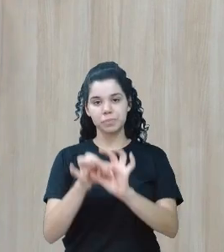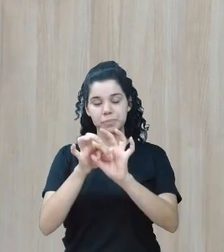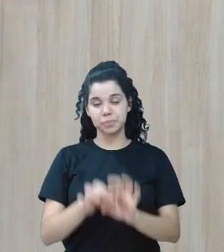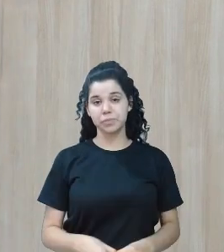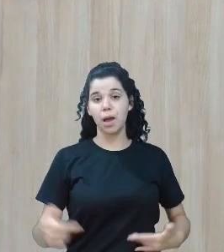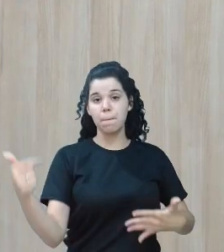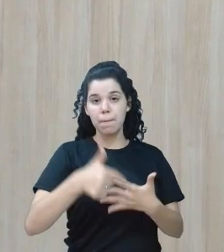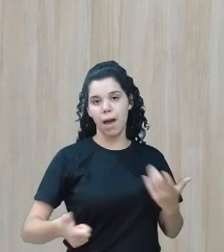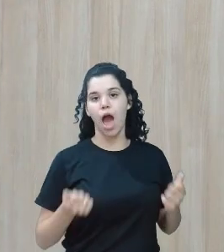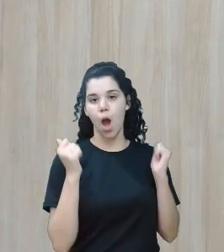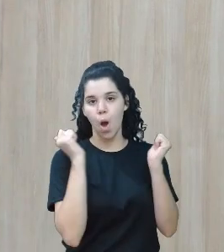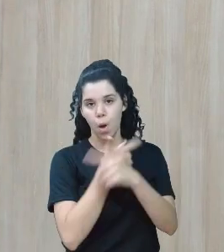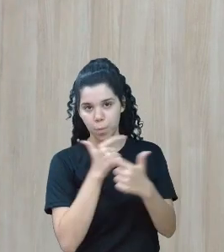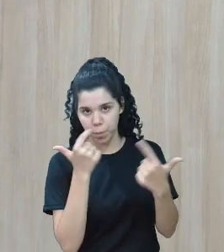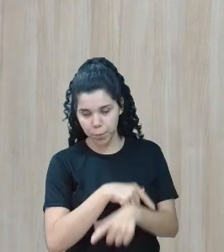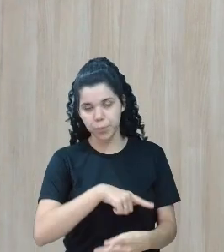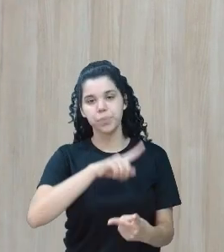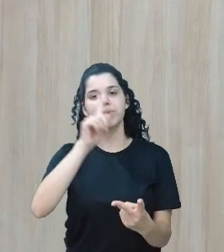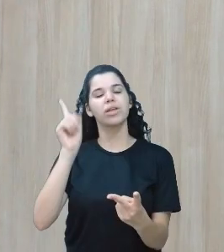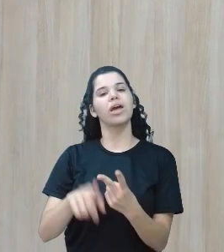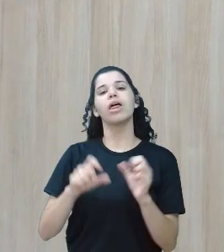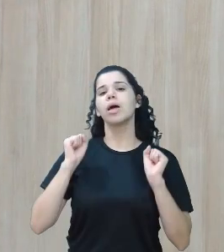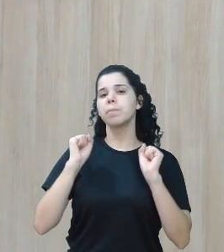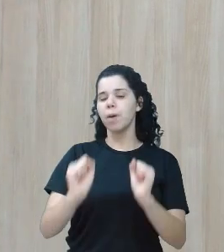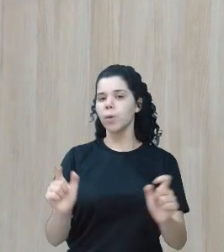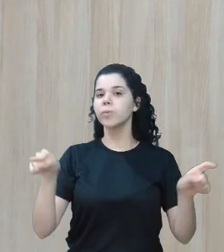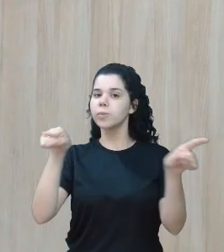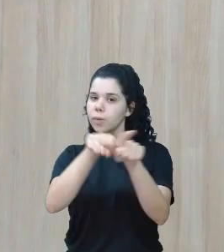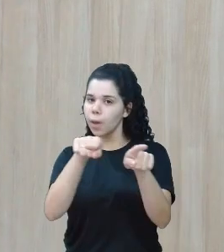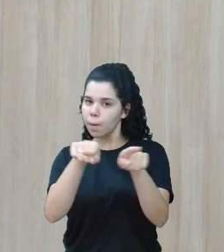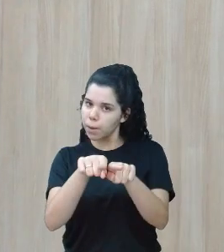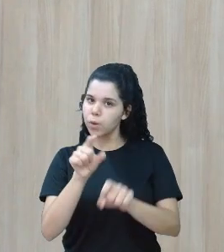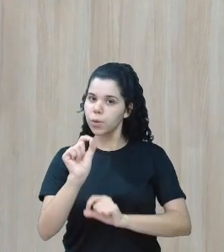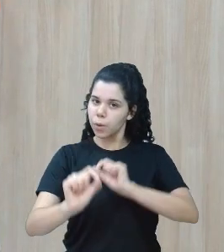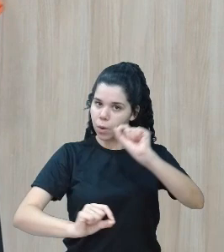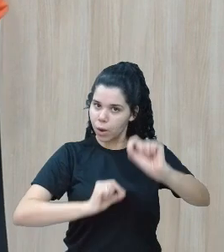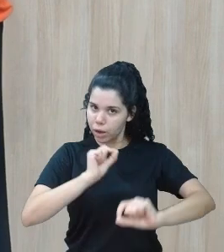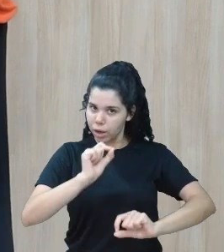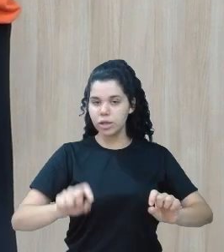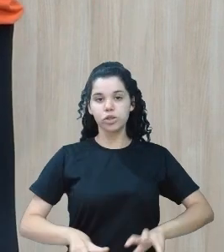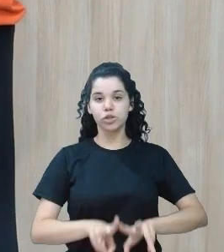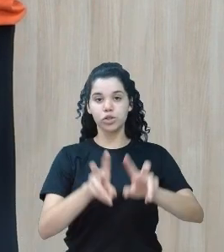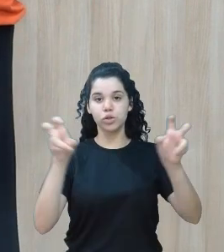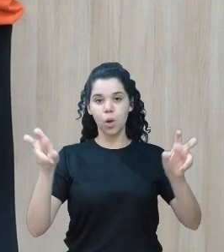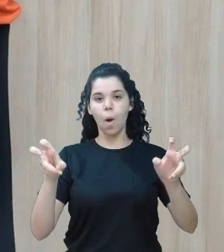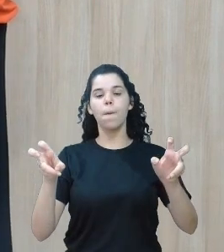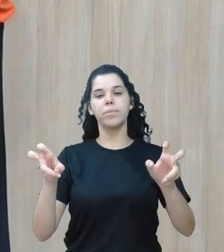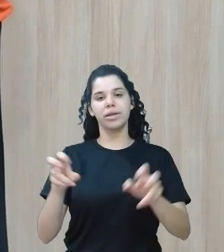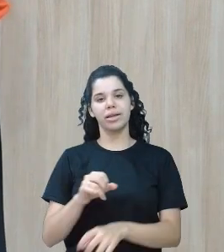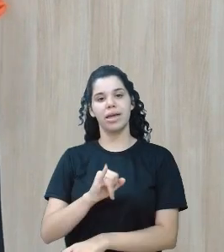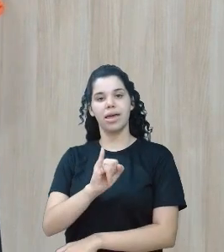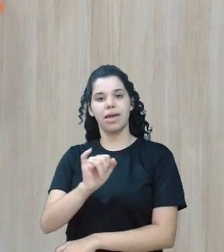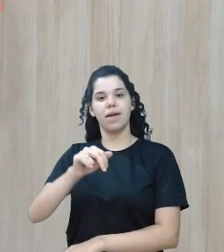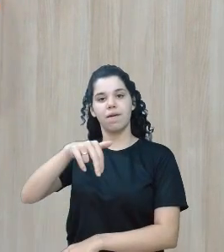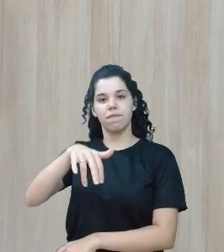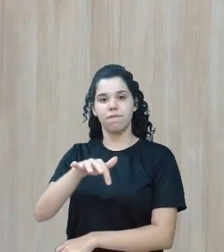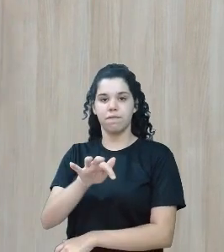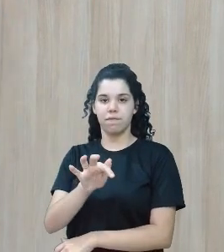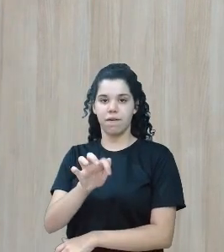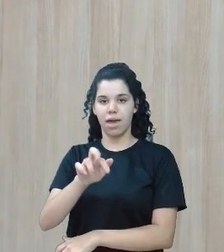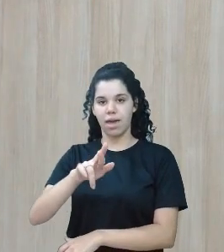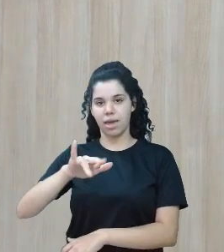de humor e eu poderia também trabalhar a questão da inferência. Então,